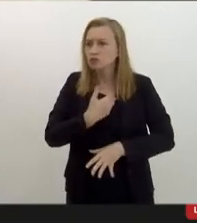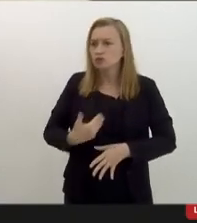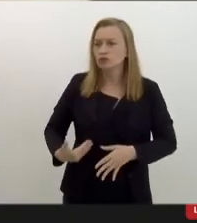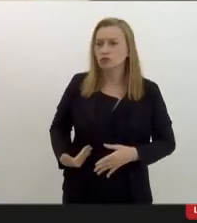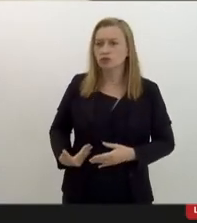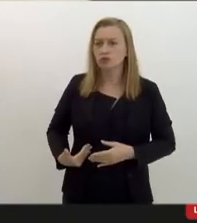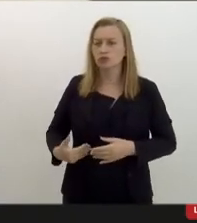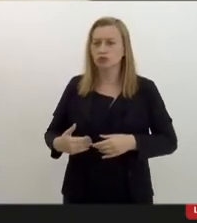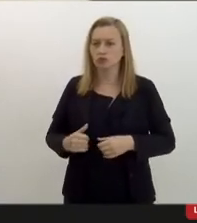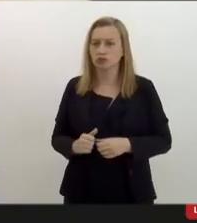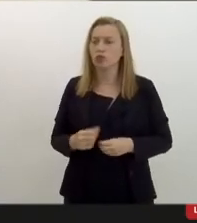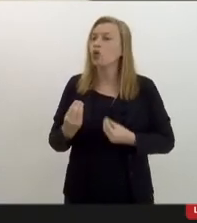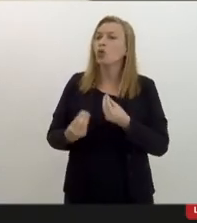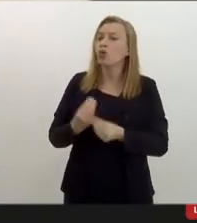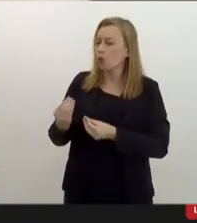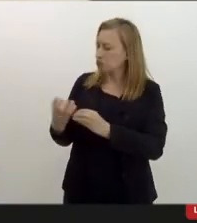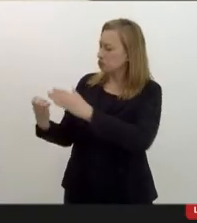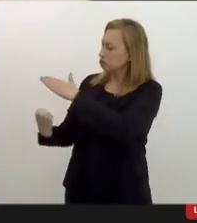é